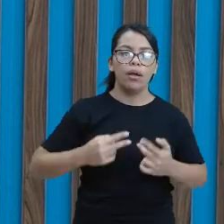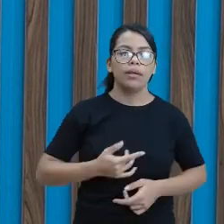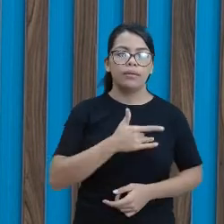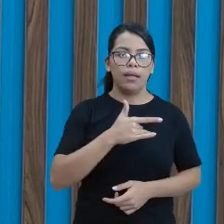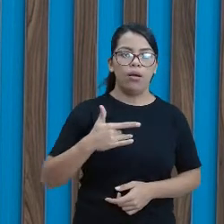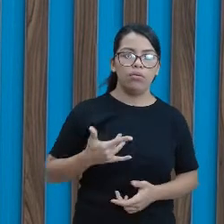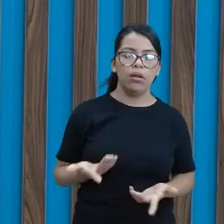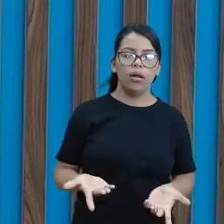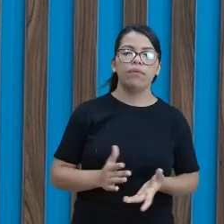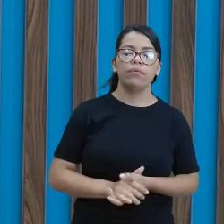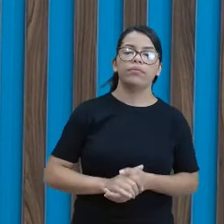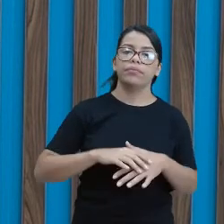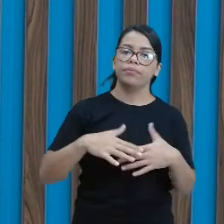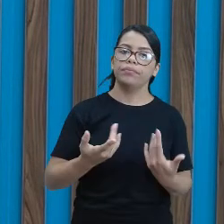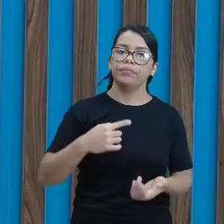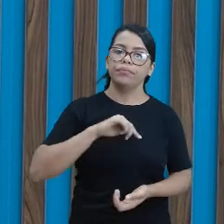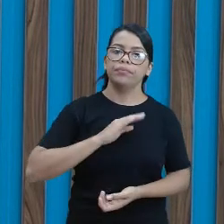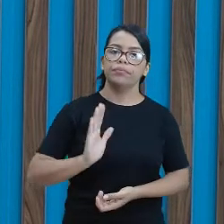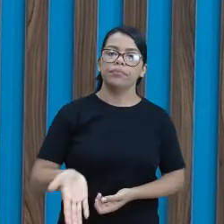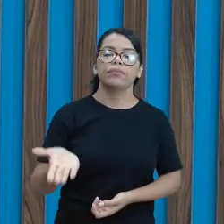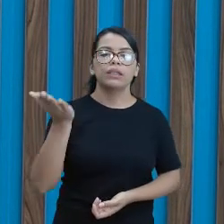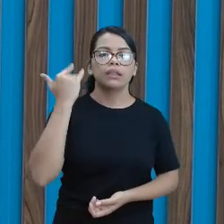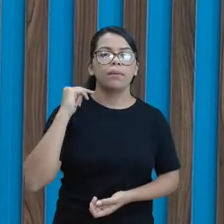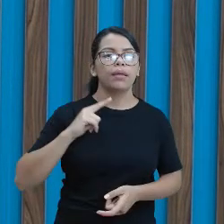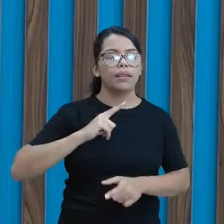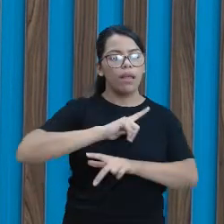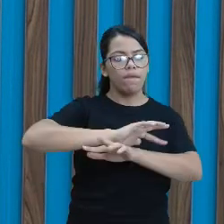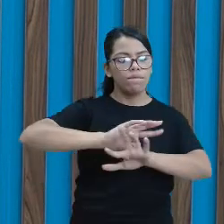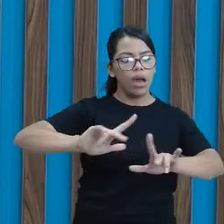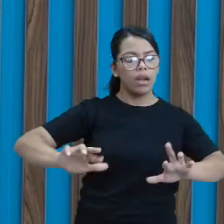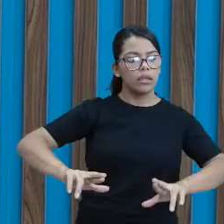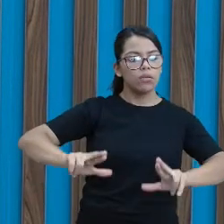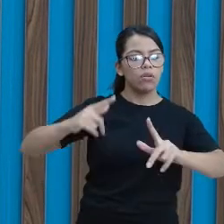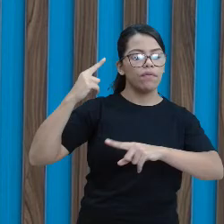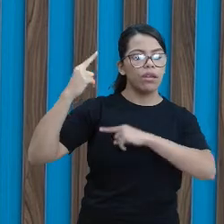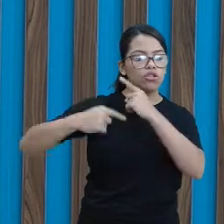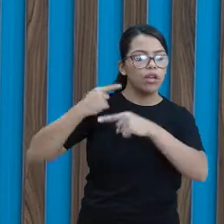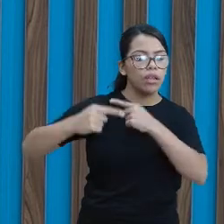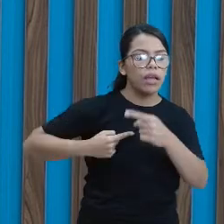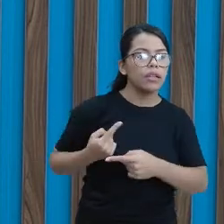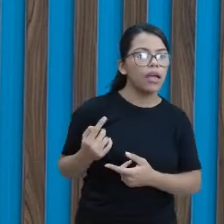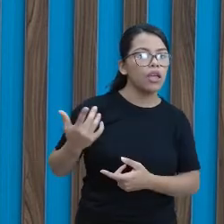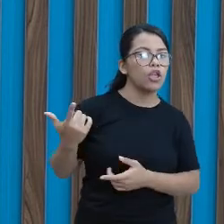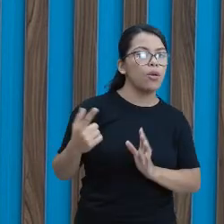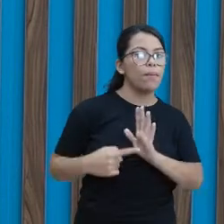já sabe que aí tem alguma variação genética que identifica aquele indivíduo como